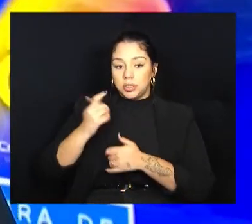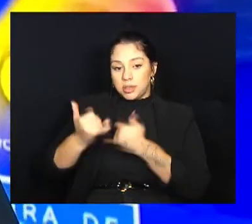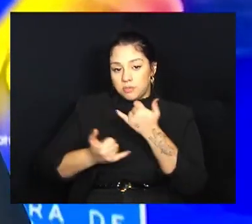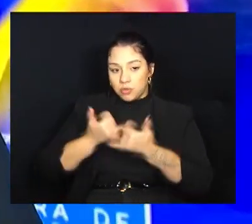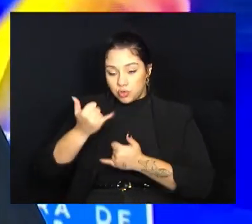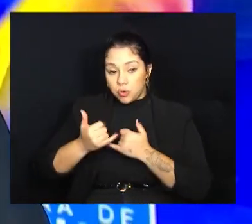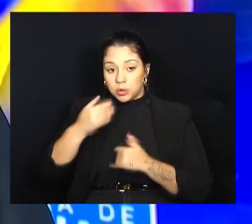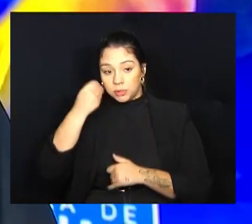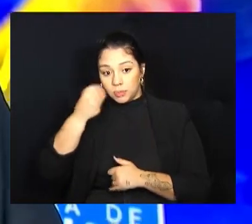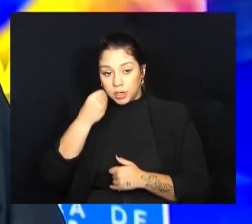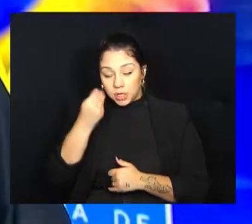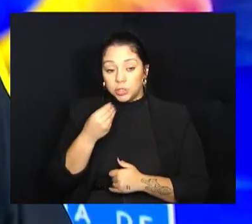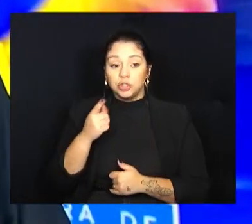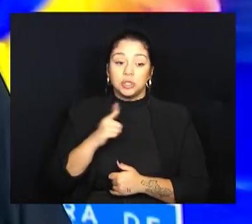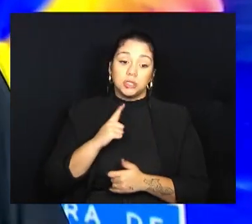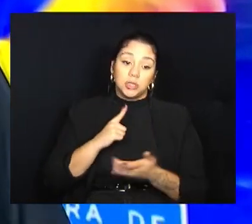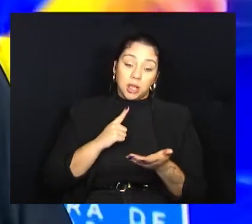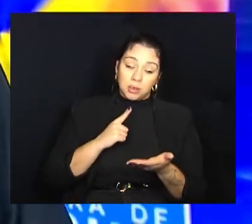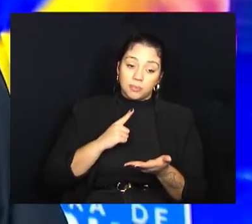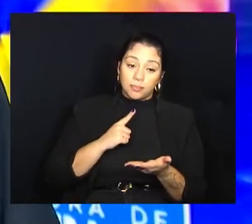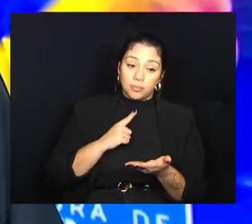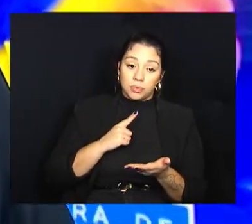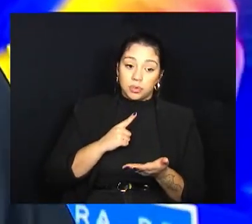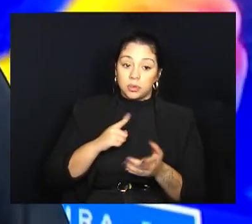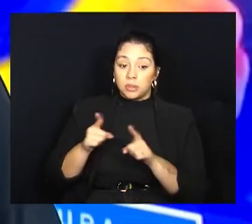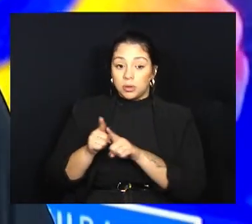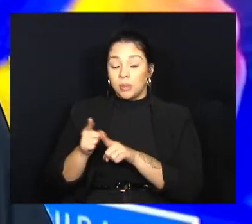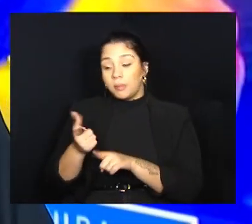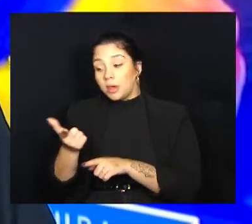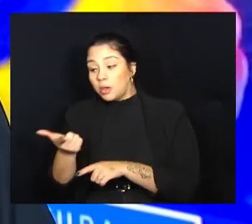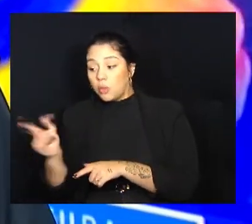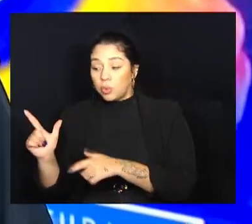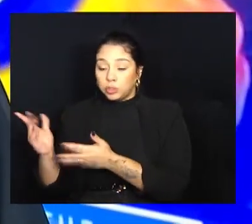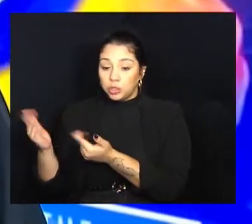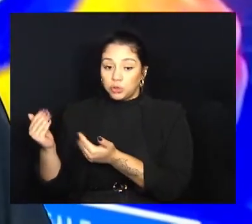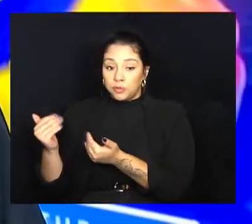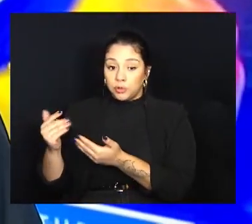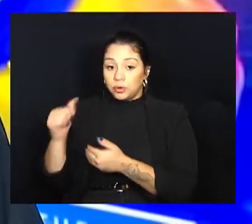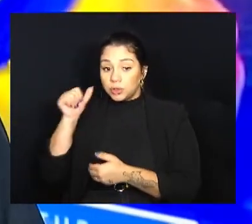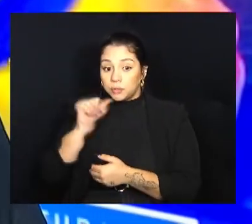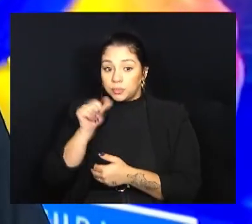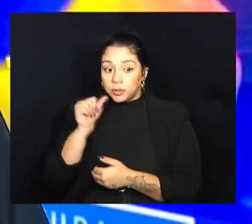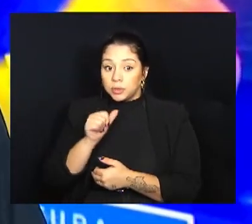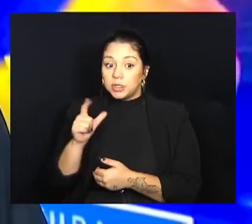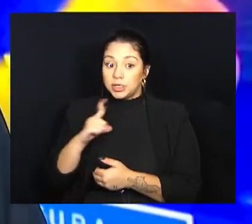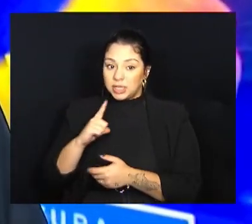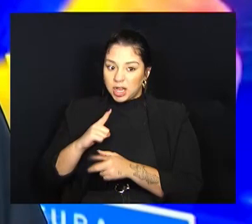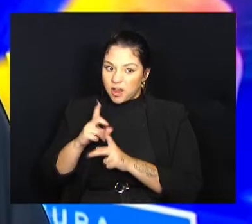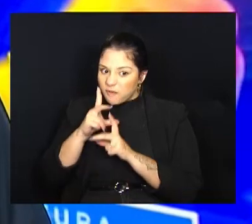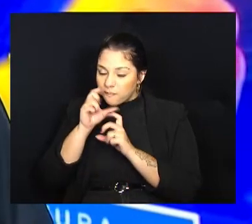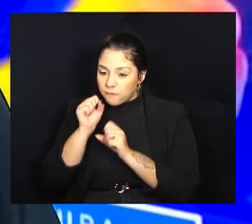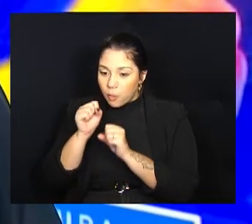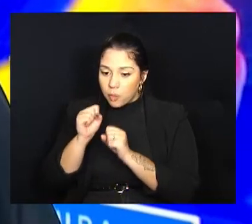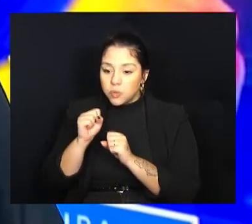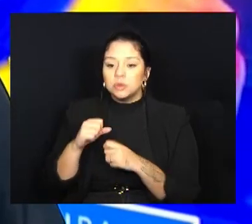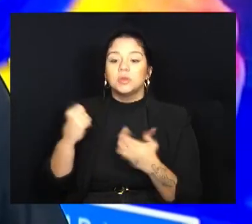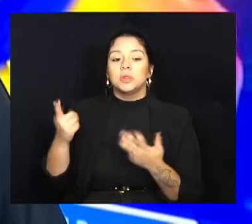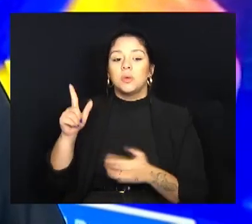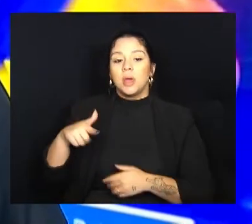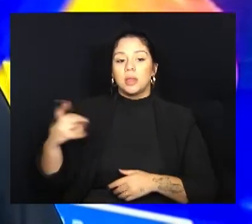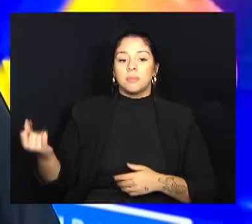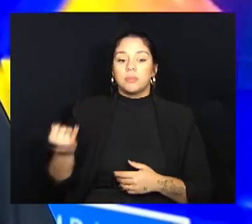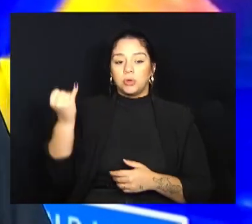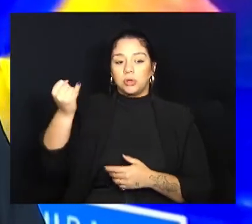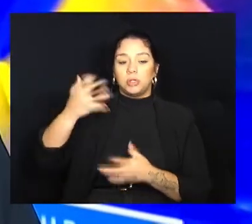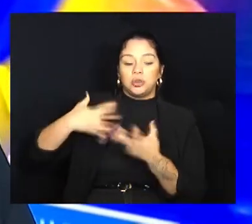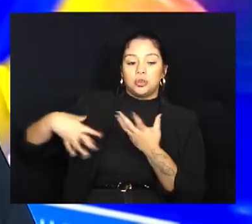experiente com a juventude das meninas que vem com a força, né? Então acho que isso é importante, essa